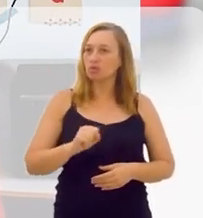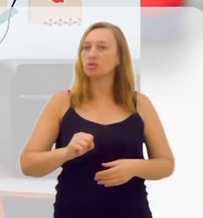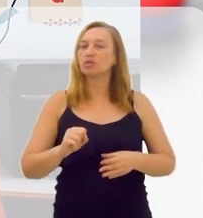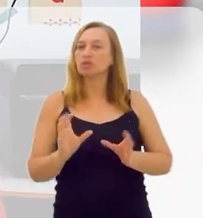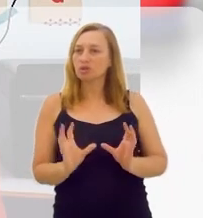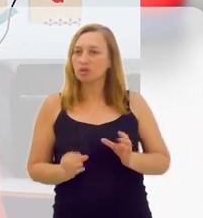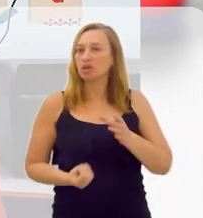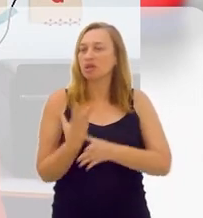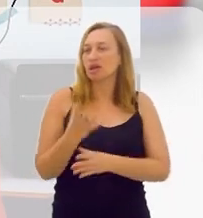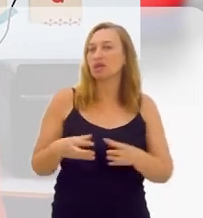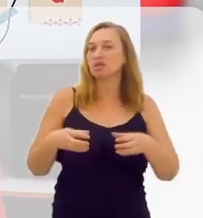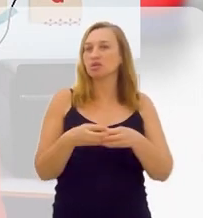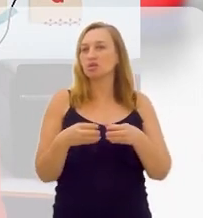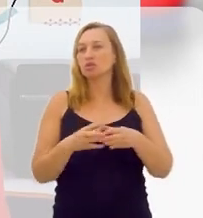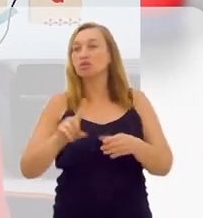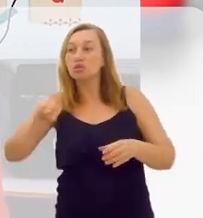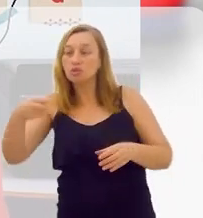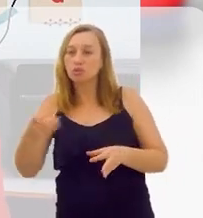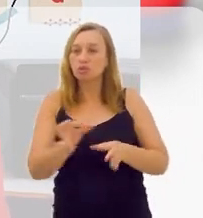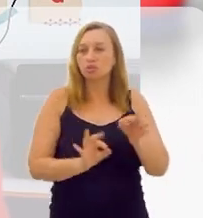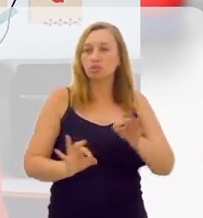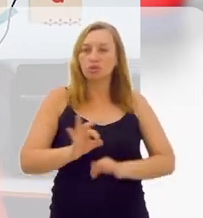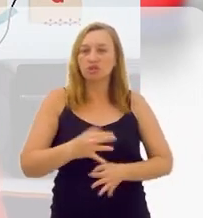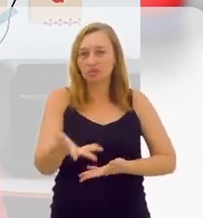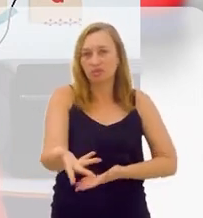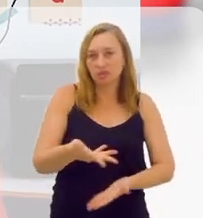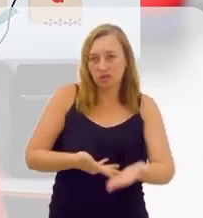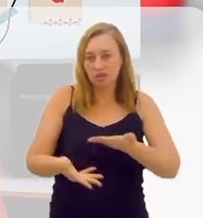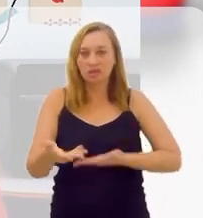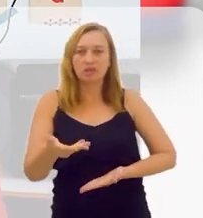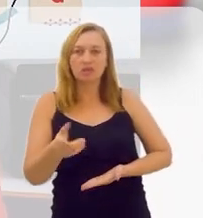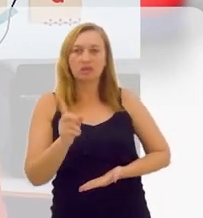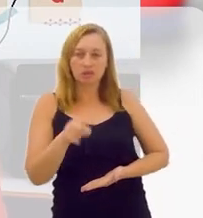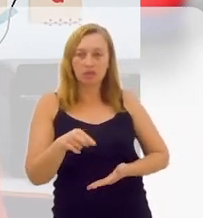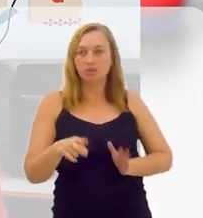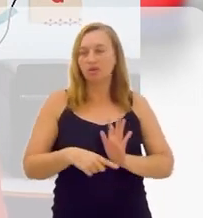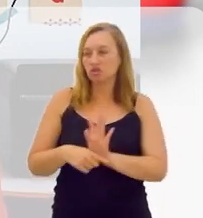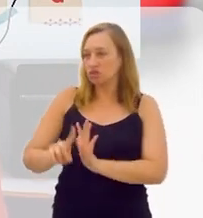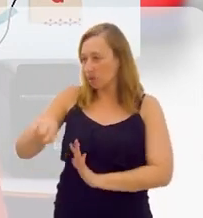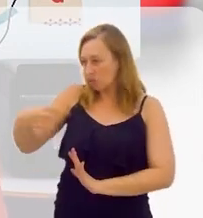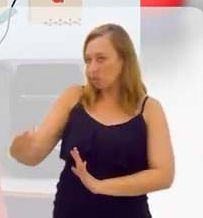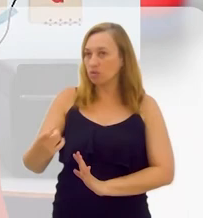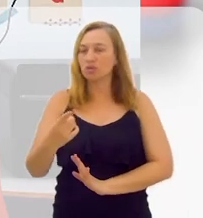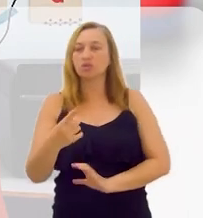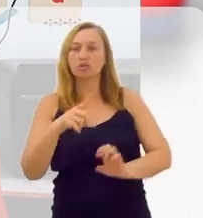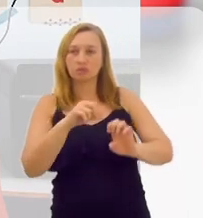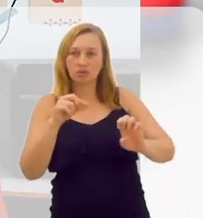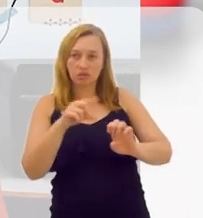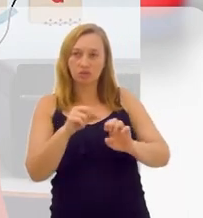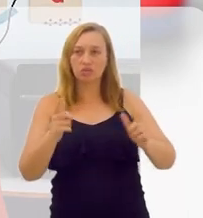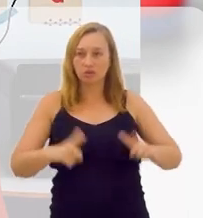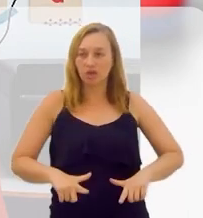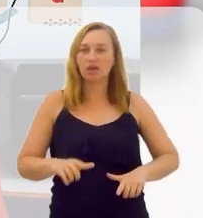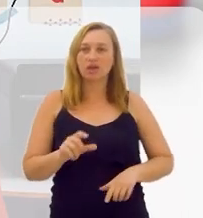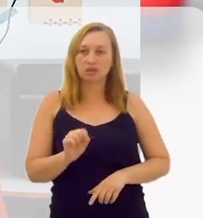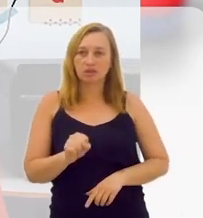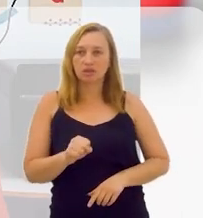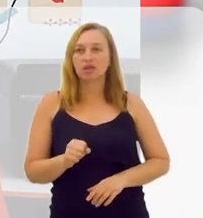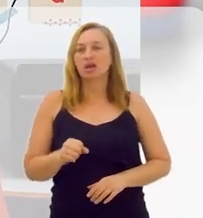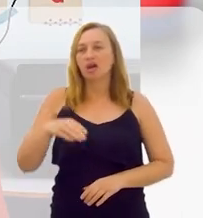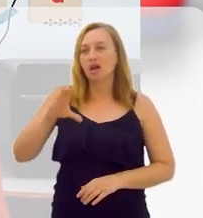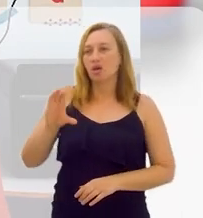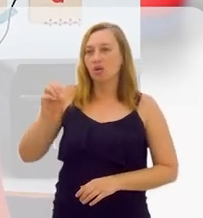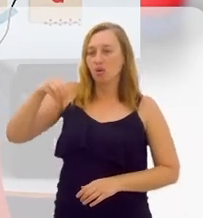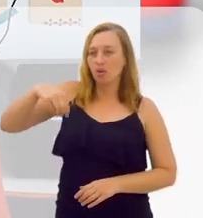consegue fazer esses grupos, esses outros projetos em parceria, né? Para também Isso ajudar mesmo. o empreendedor local, é isso?